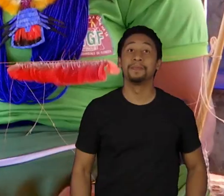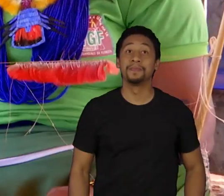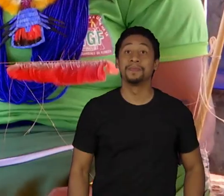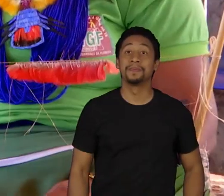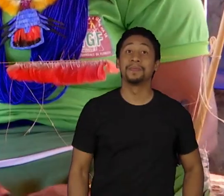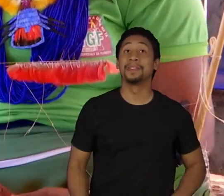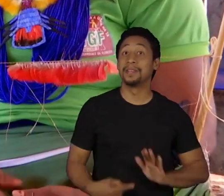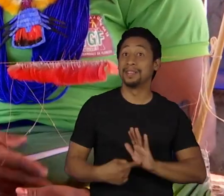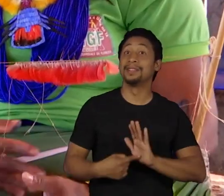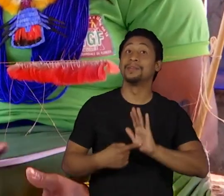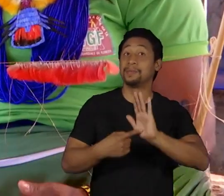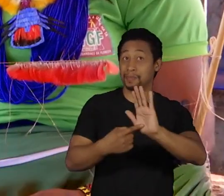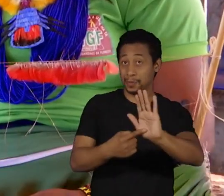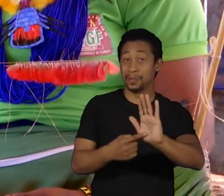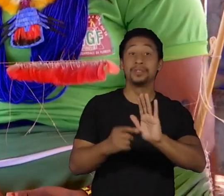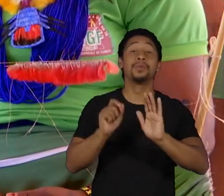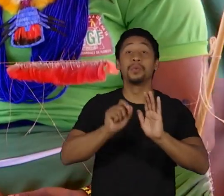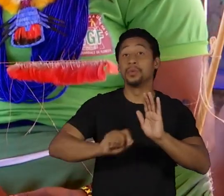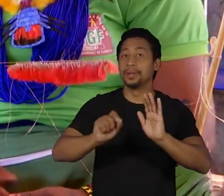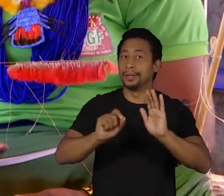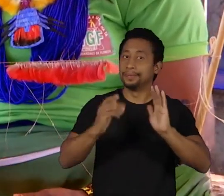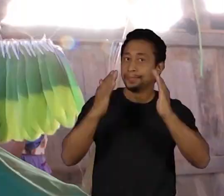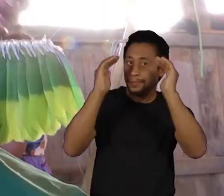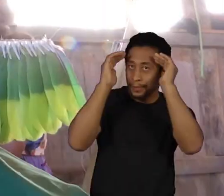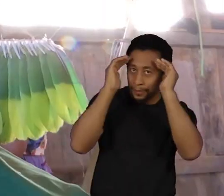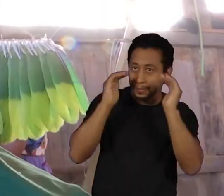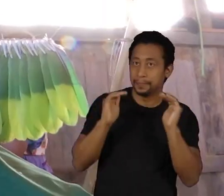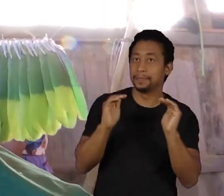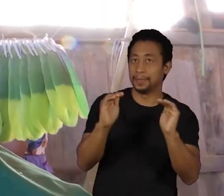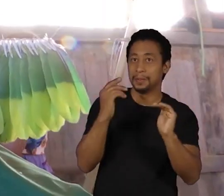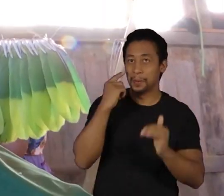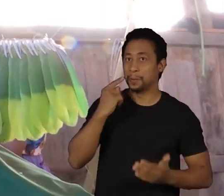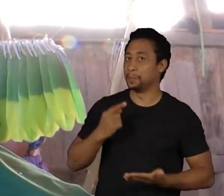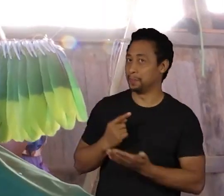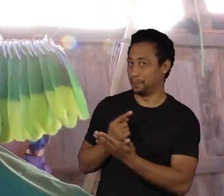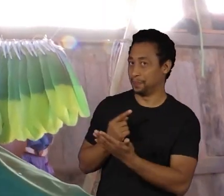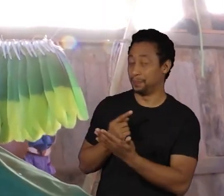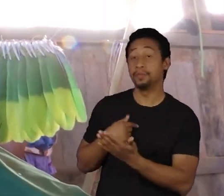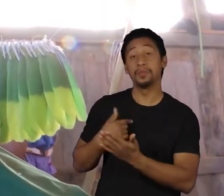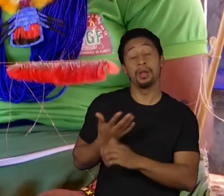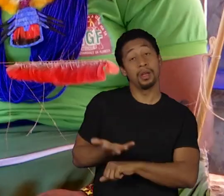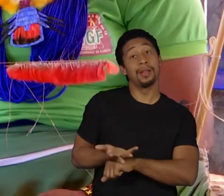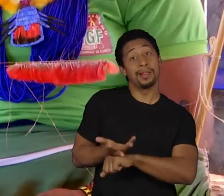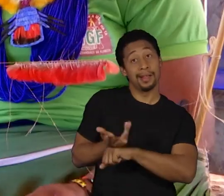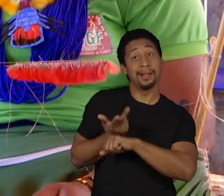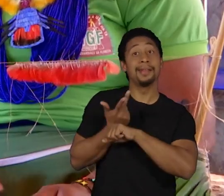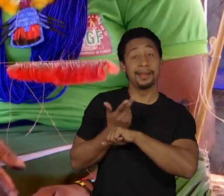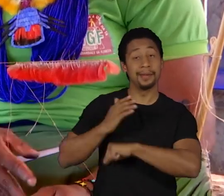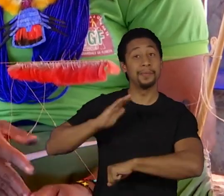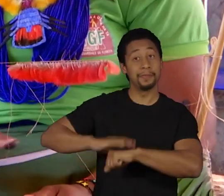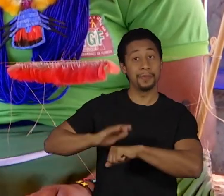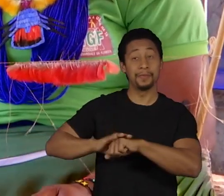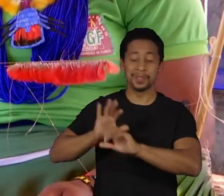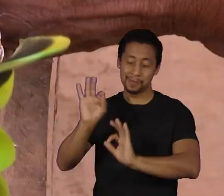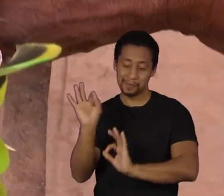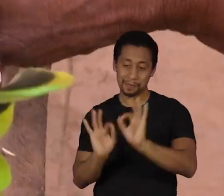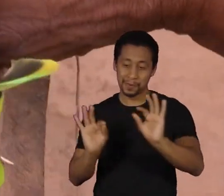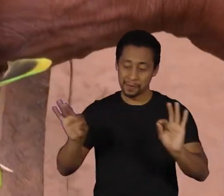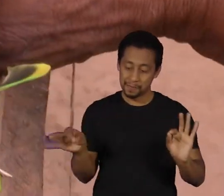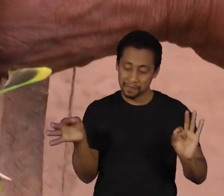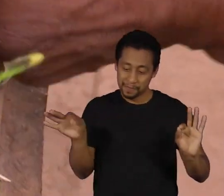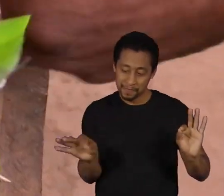Porque meus filhos me respeitam muito, eles sabem que eu tenho talento, faz as coisas para poder ter as coisas da gente, fazer a cultura